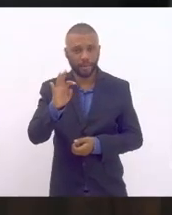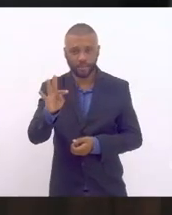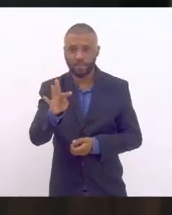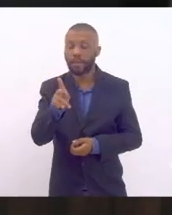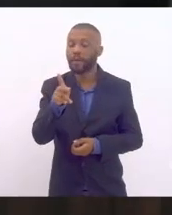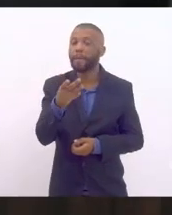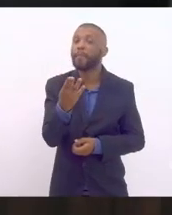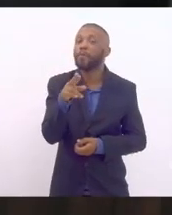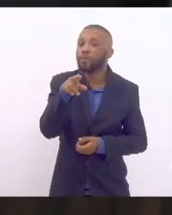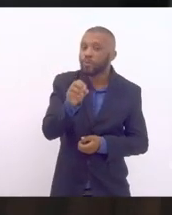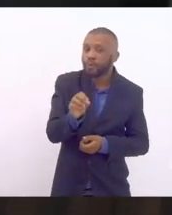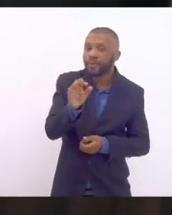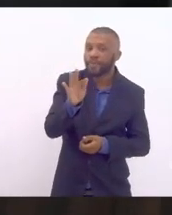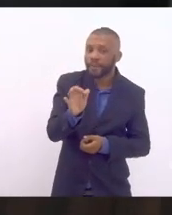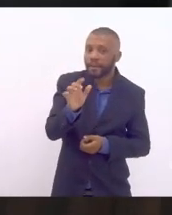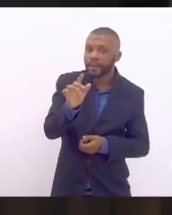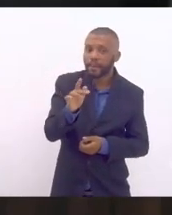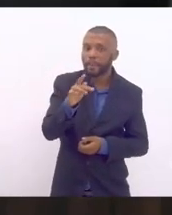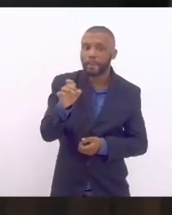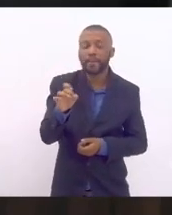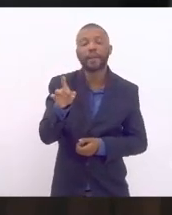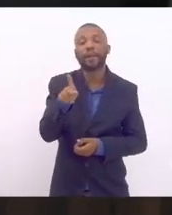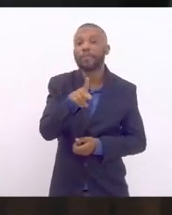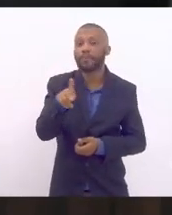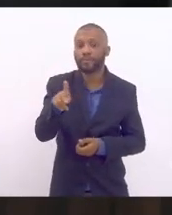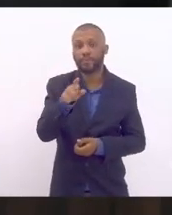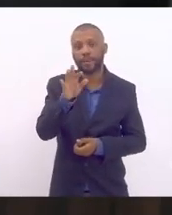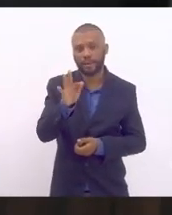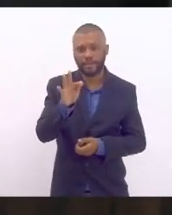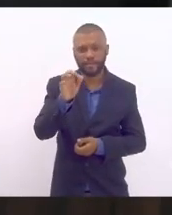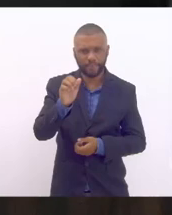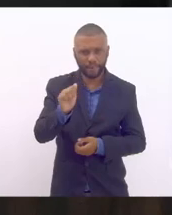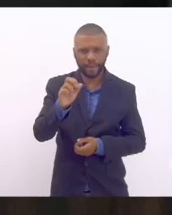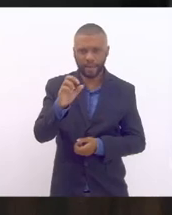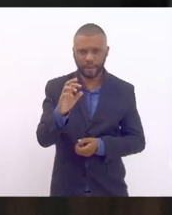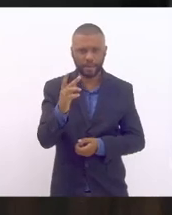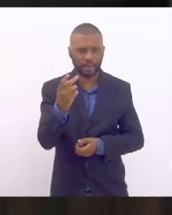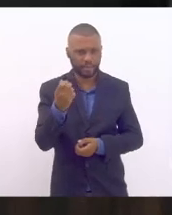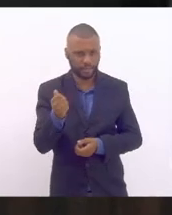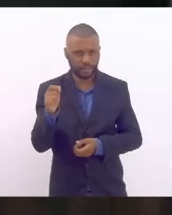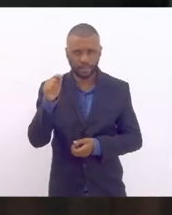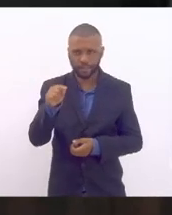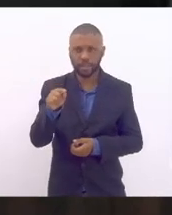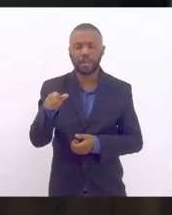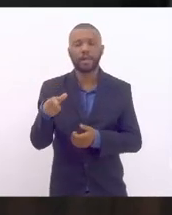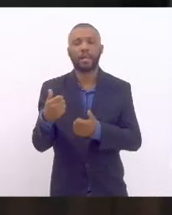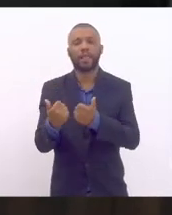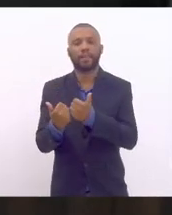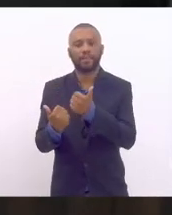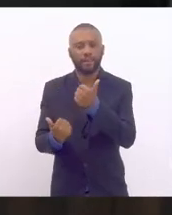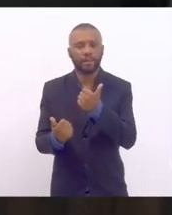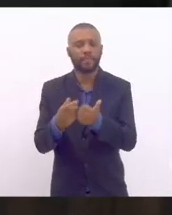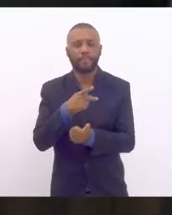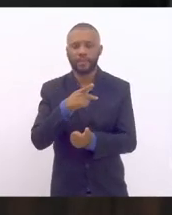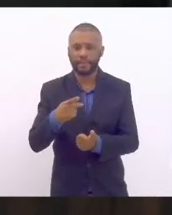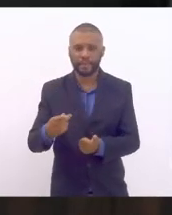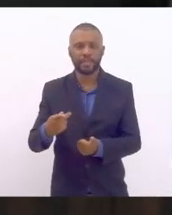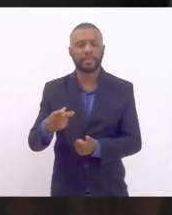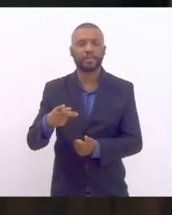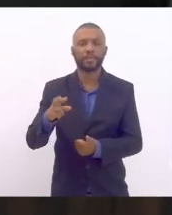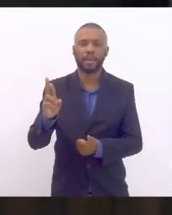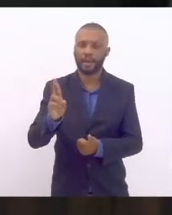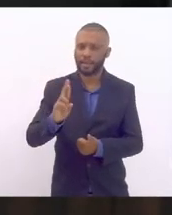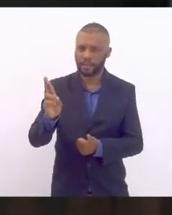Filippo professor da faixa Isaac Almeida vice presidente do CDL de Resende